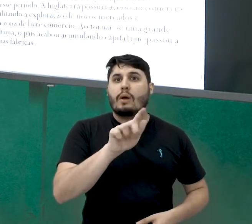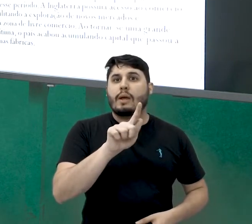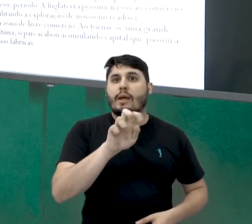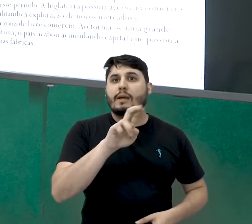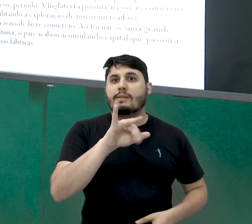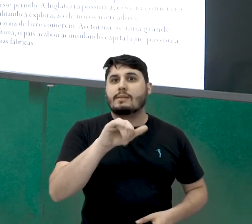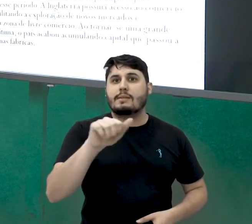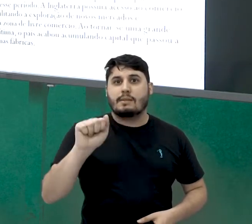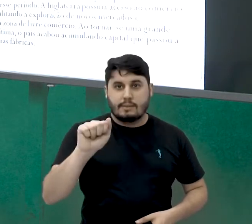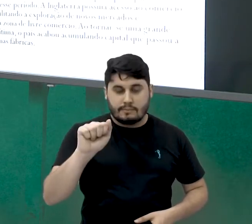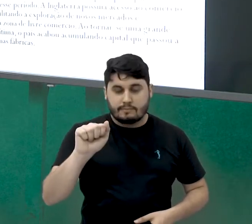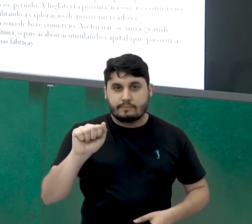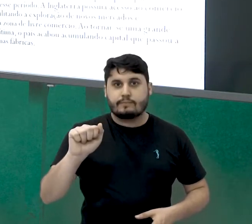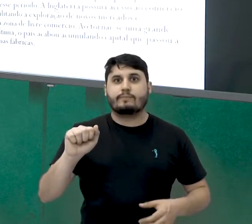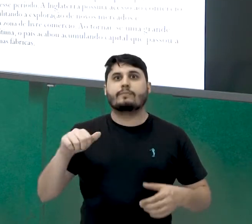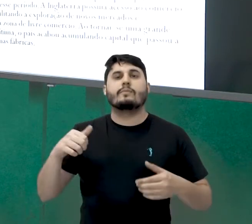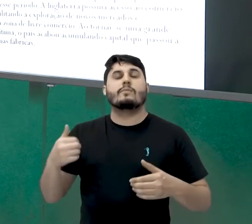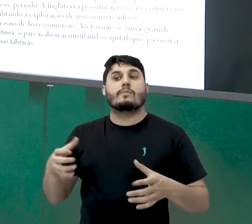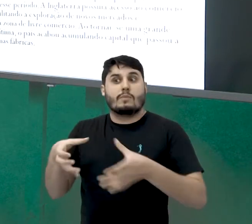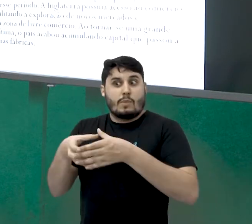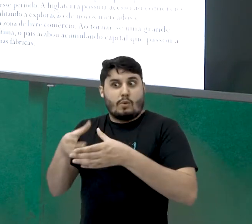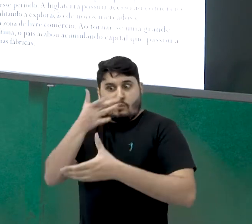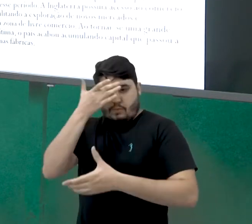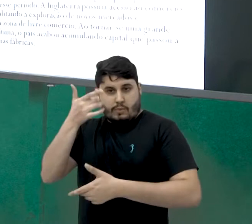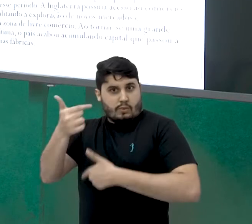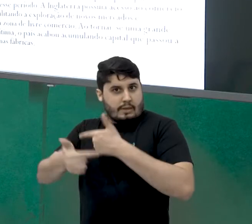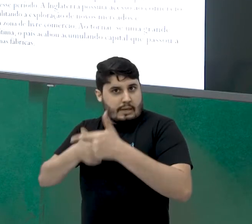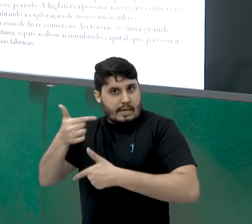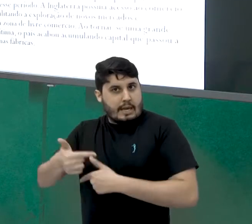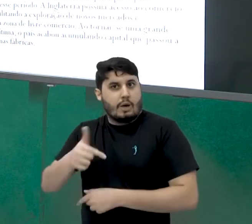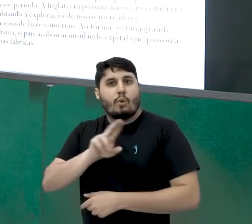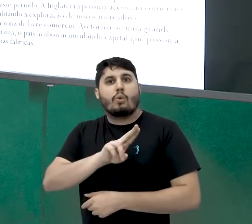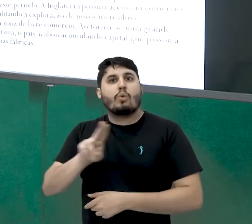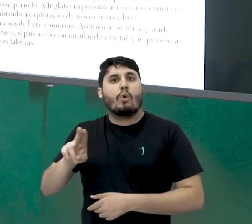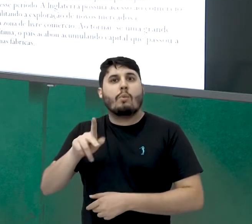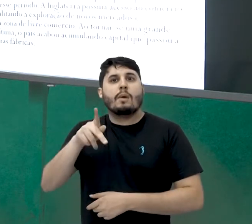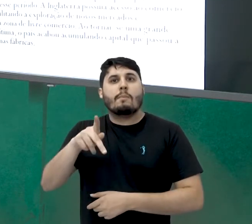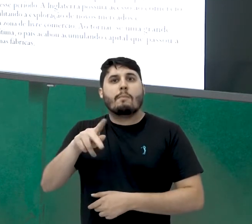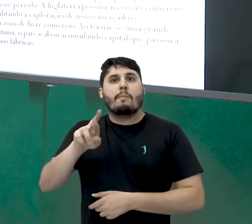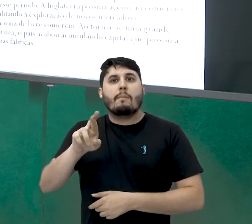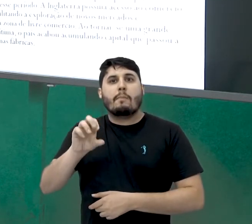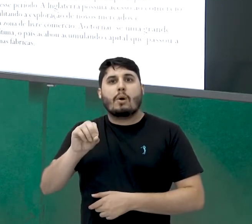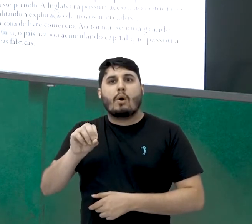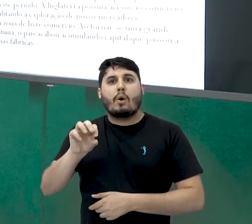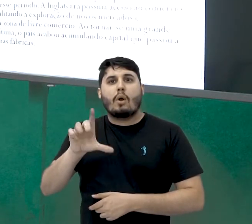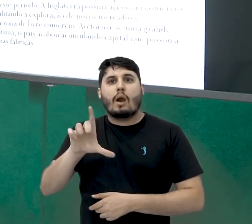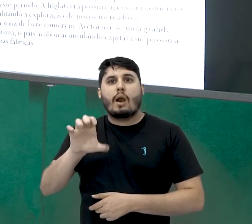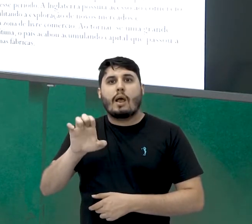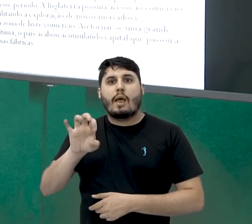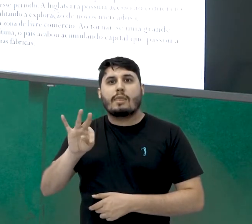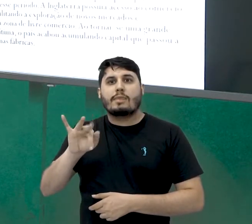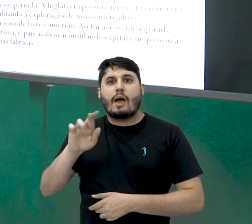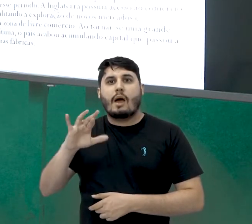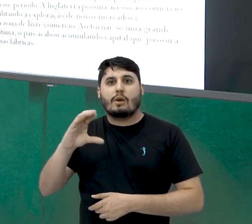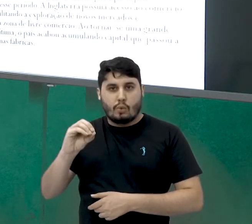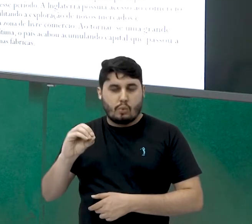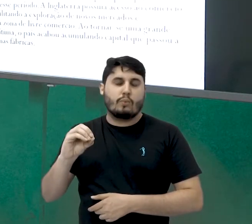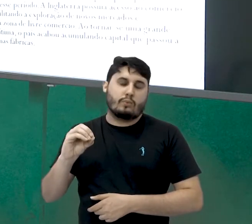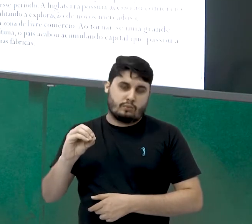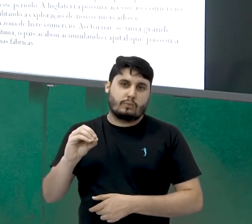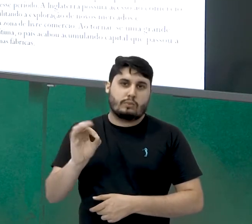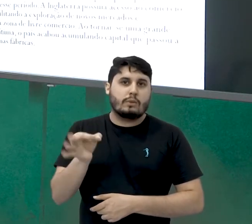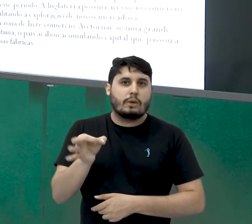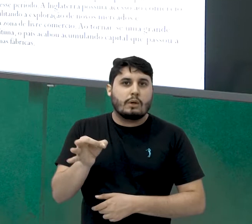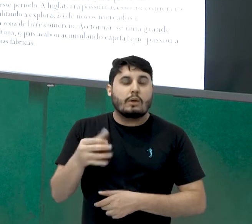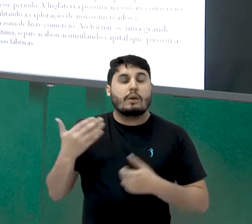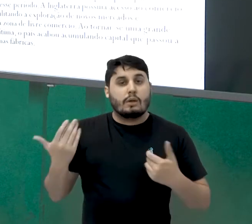burguesia. E aqueles que vendiam a sua força de trabalho, nada mais, nada menos do que o proletário, ou o trabalhador, certo?